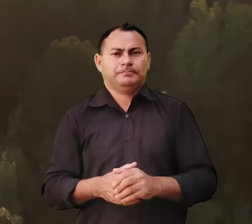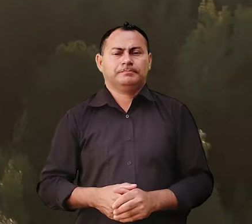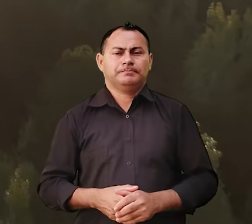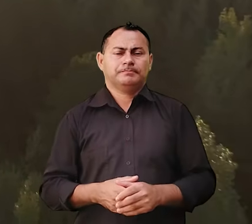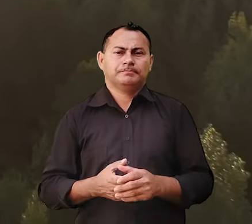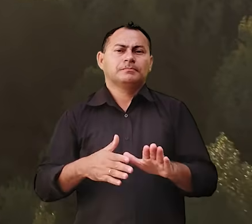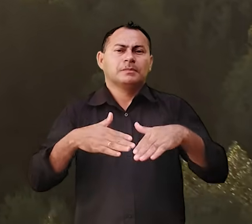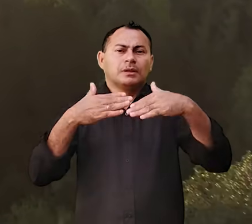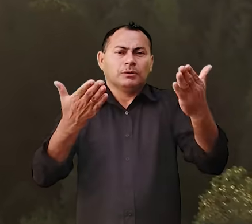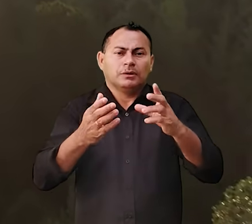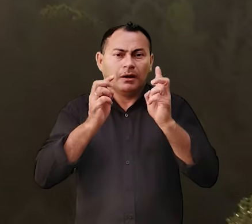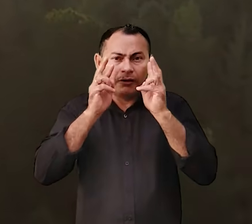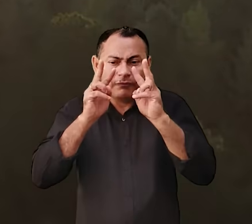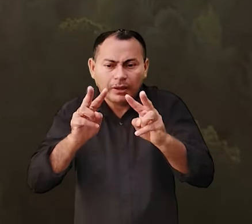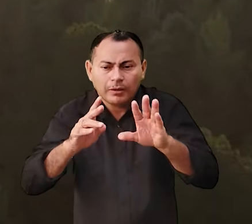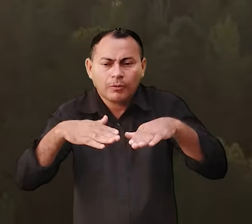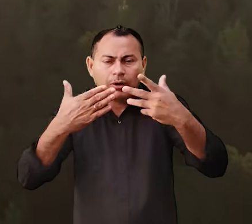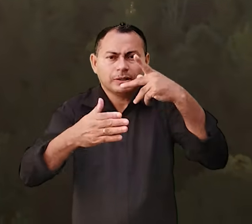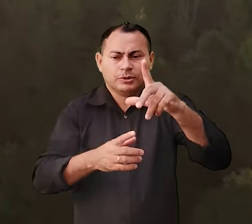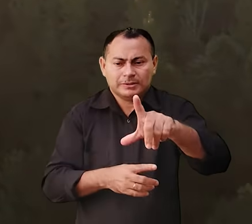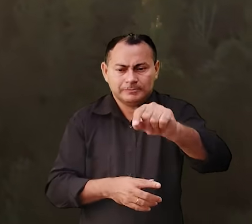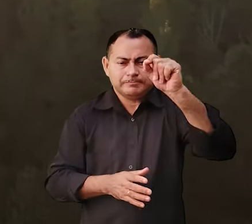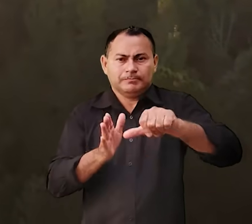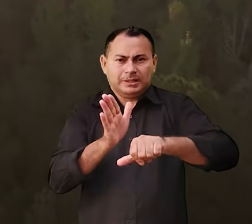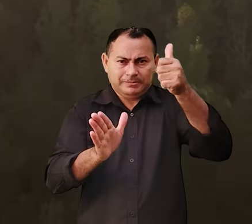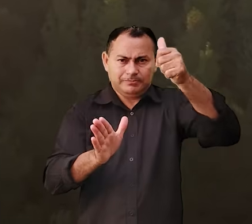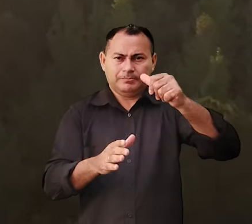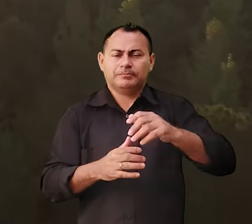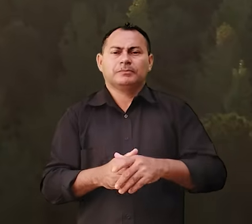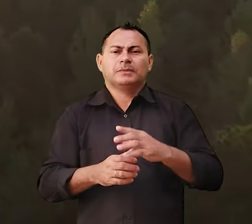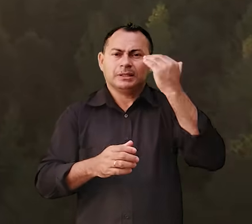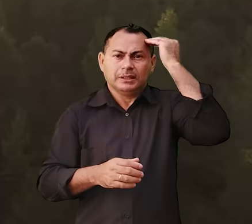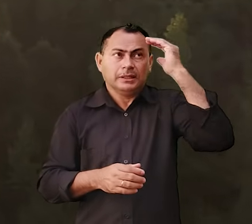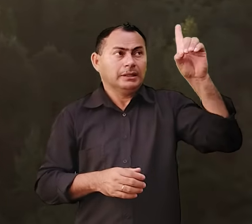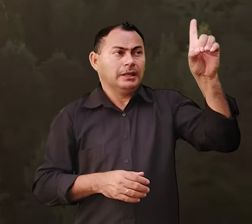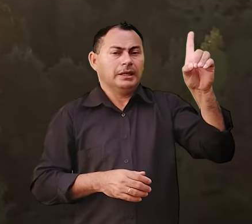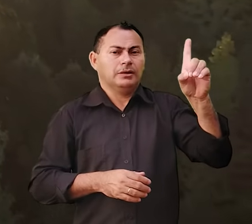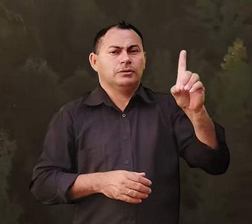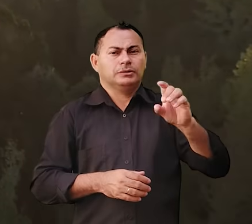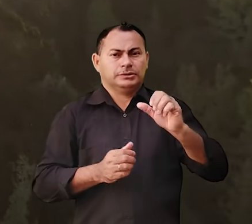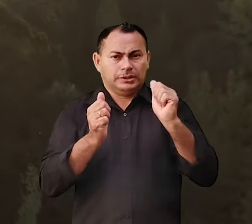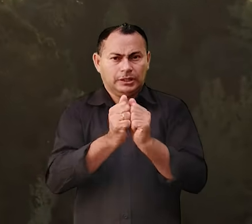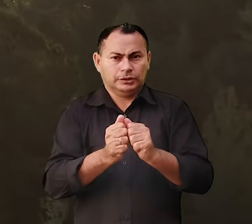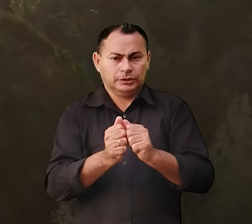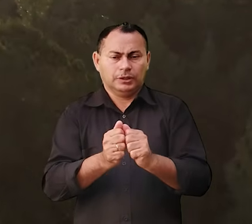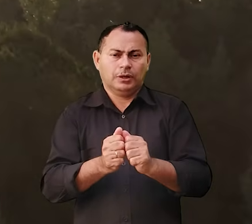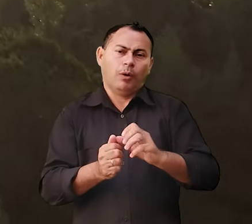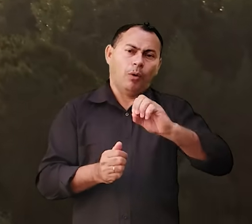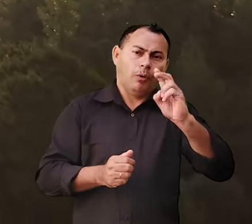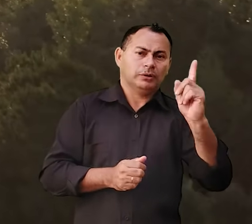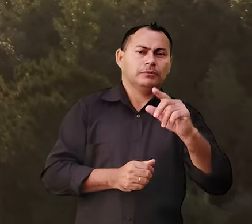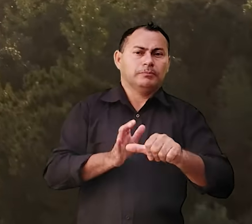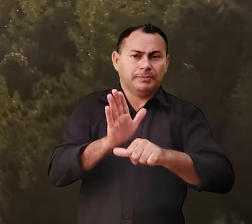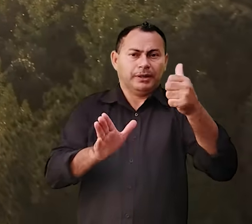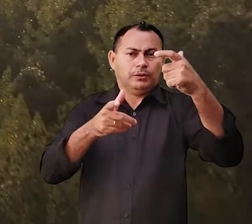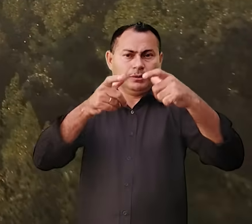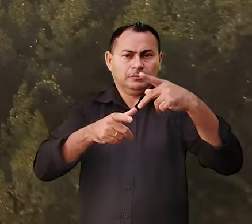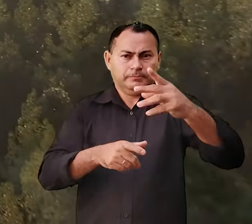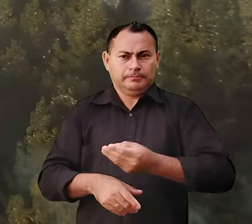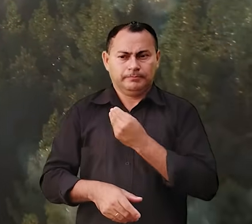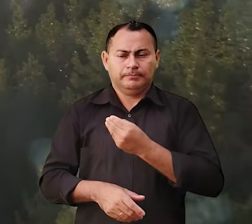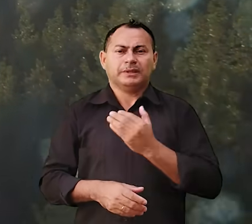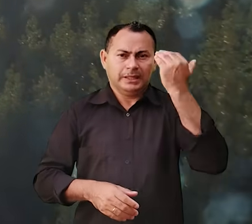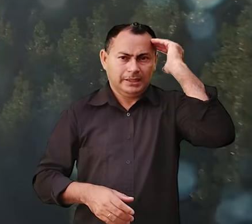prioridades. Quando você enxergar quais são suas prioridades, vai entender se Deus está ou não em primeiro lugar na sua